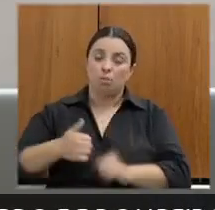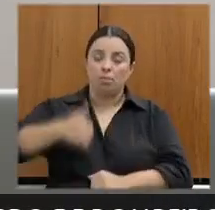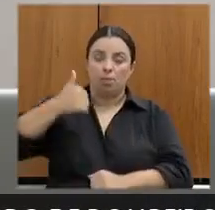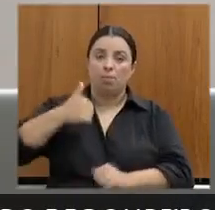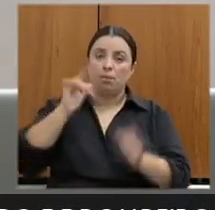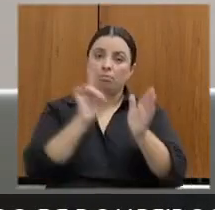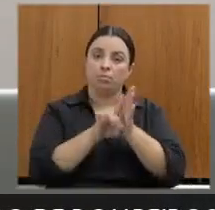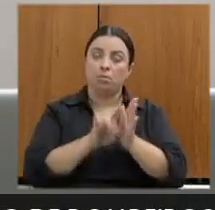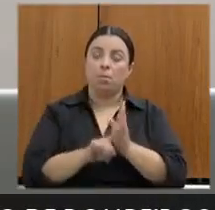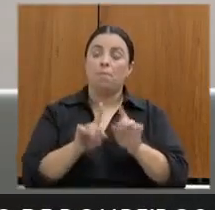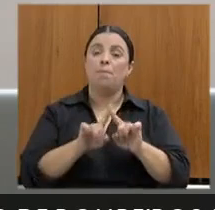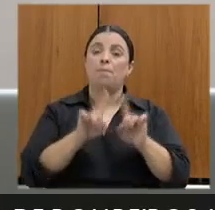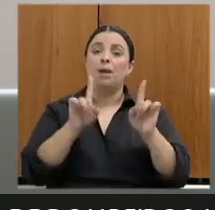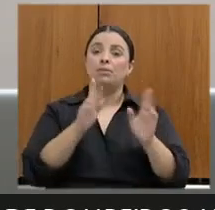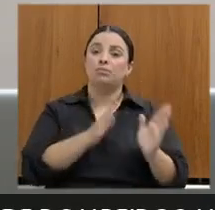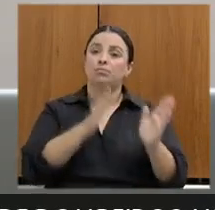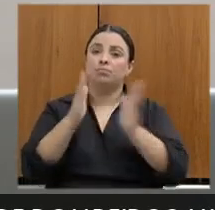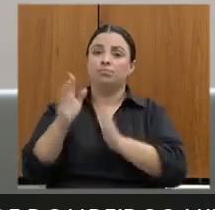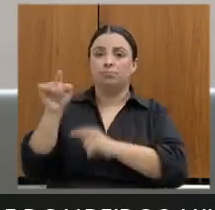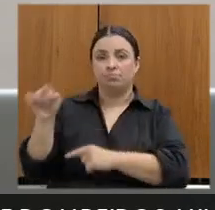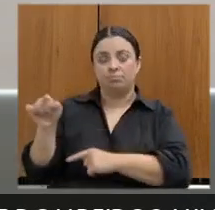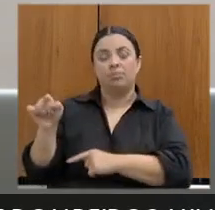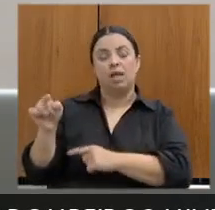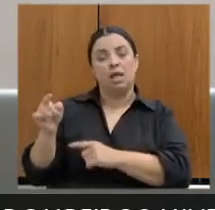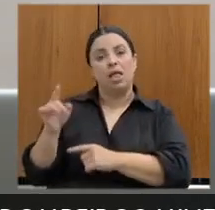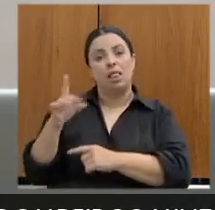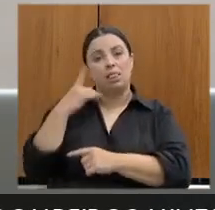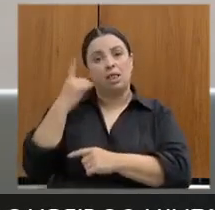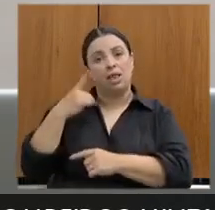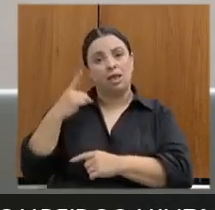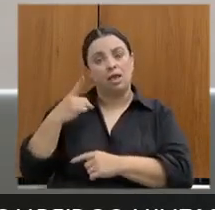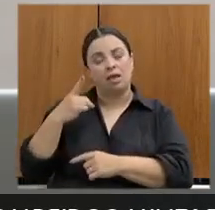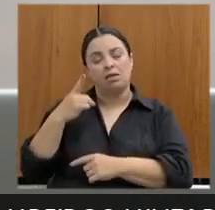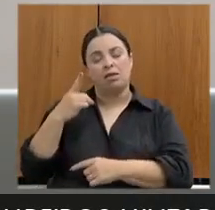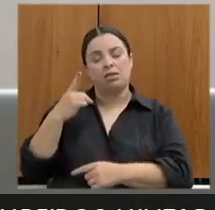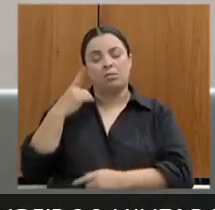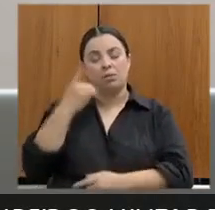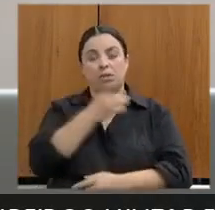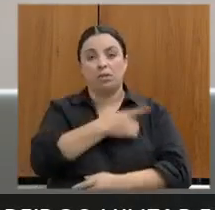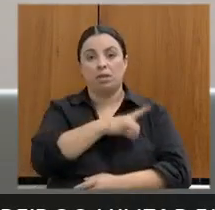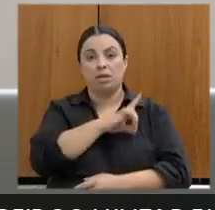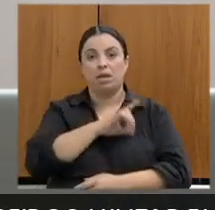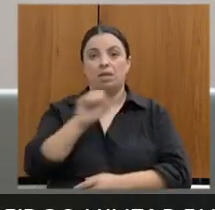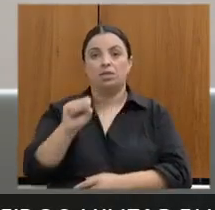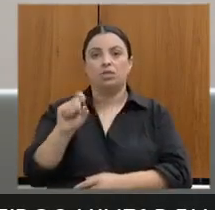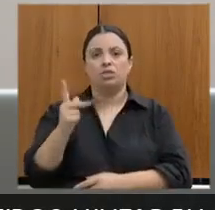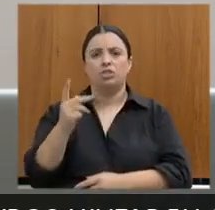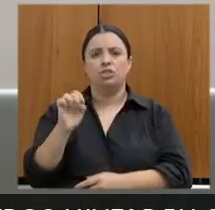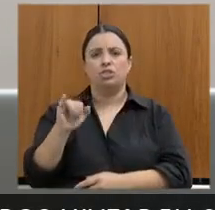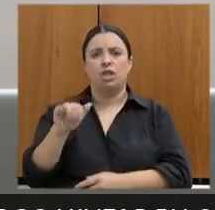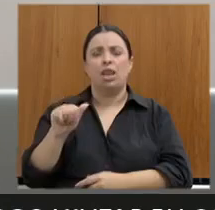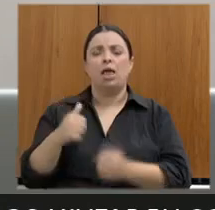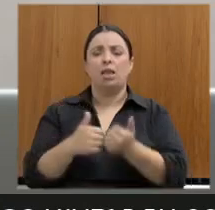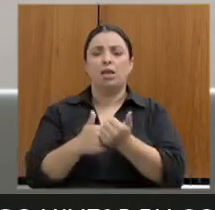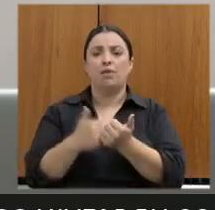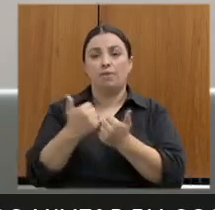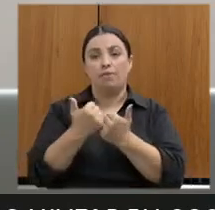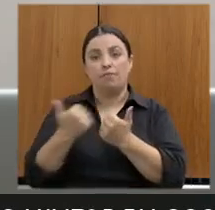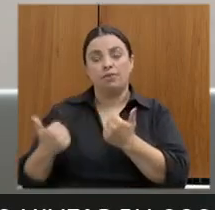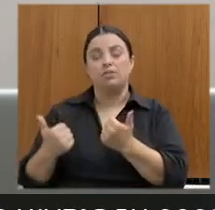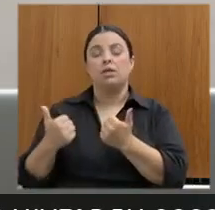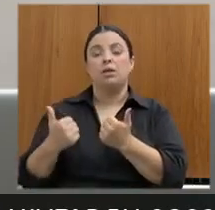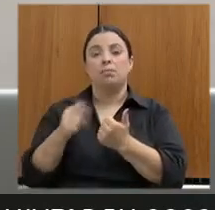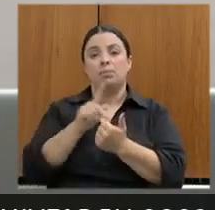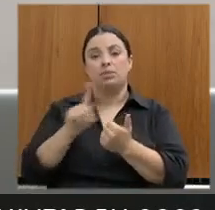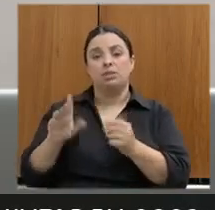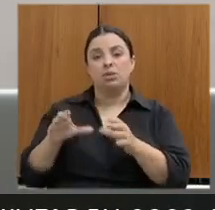mas passo a palavra ilustre Deputado a delegada Sheila vice-presidente da comissão é pública para